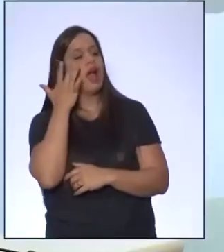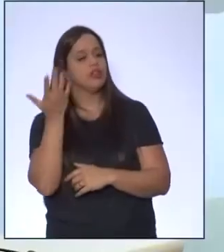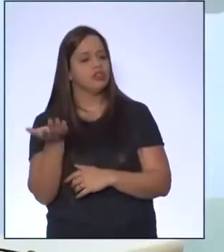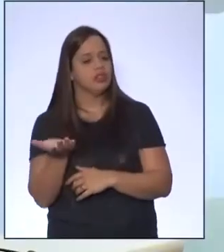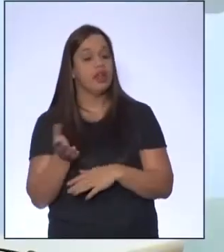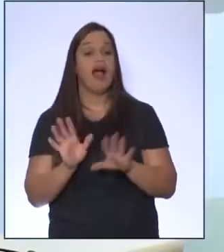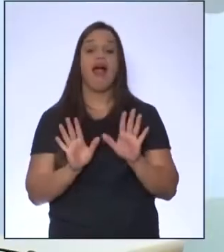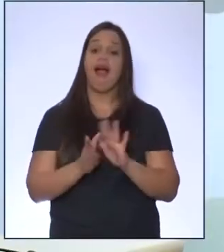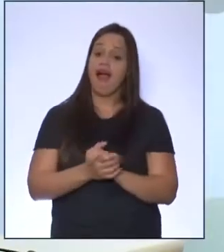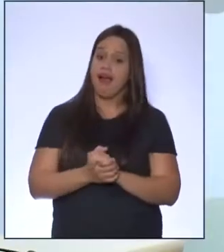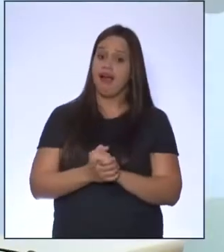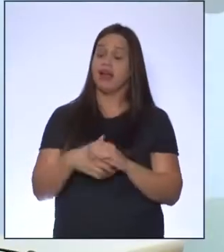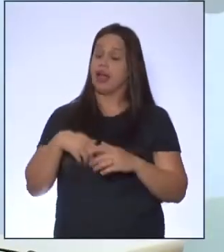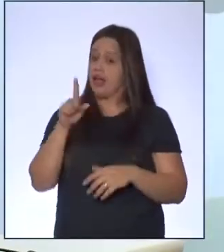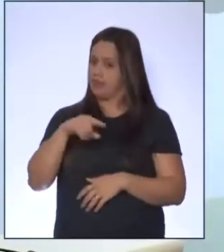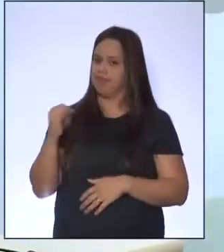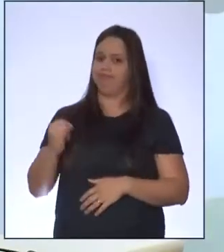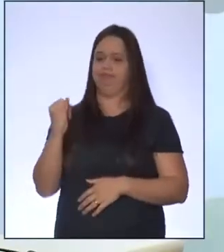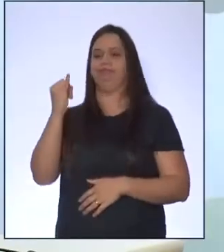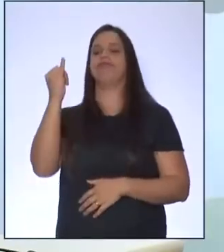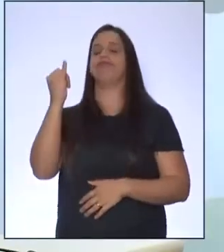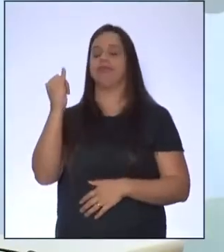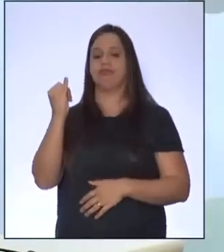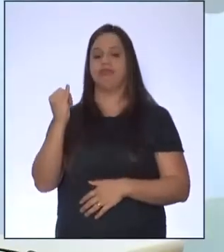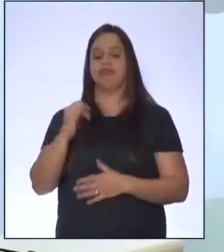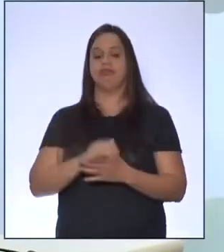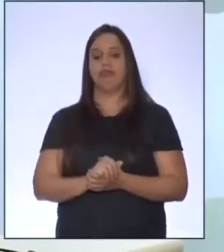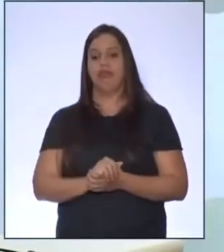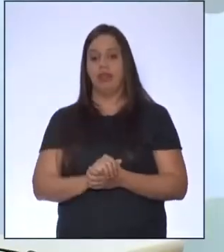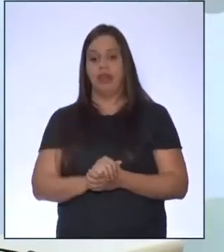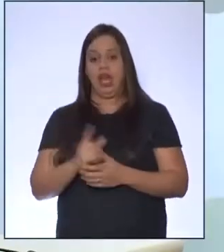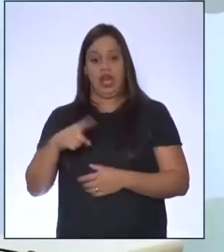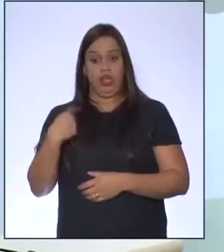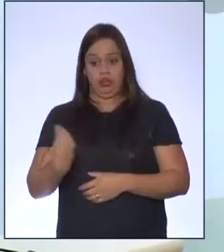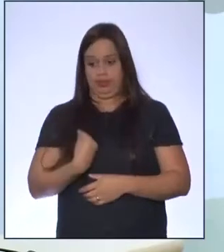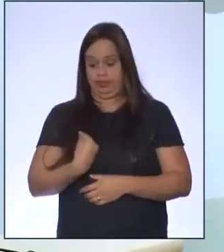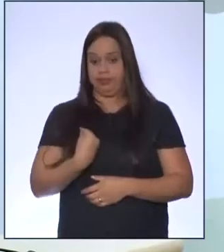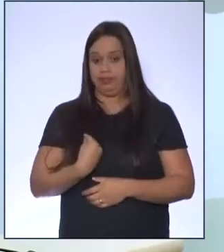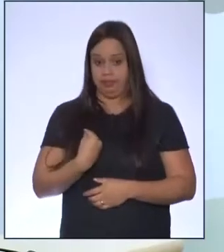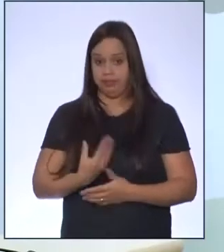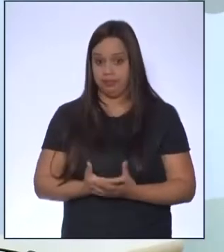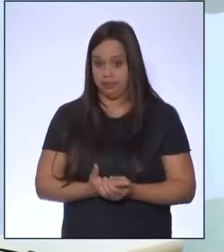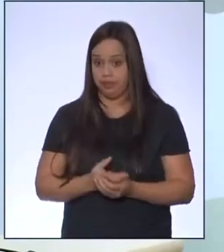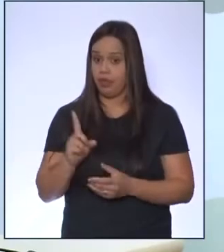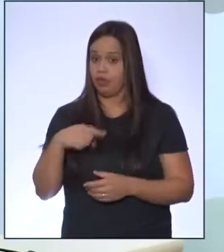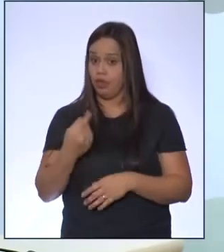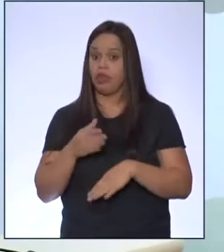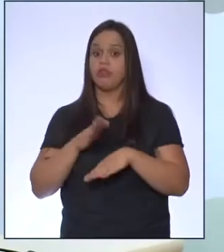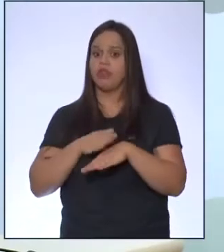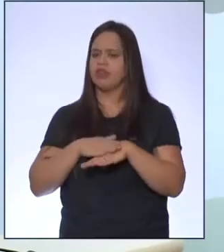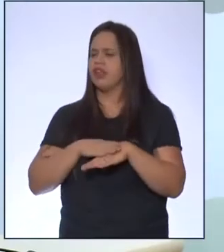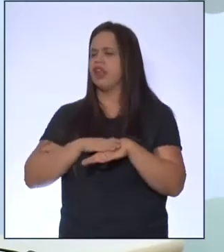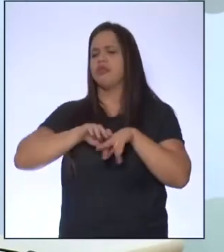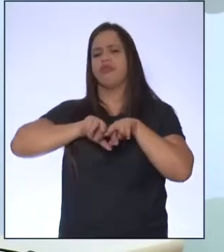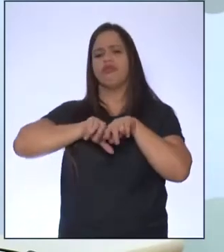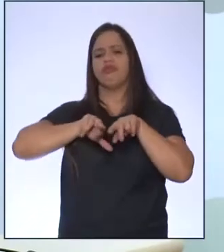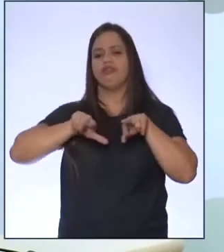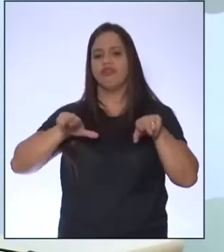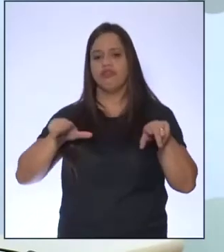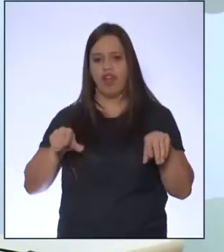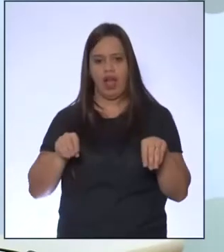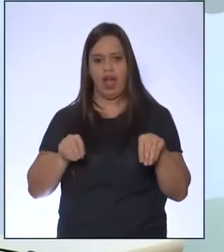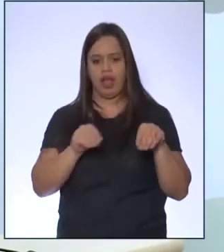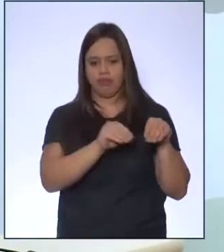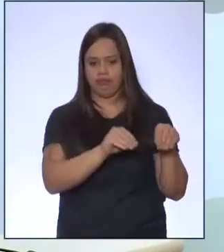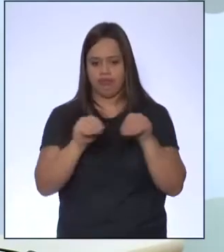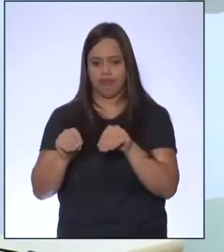é muito importante, né? Durante o nosso cotidiano, né, nós fazemos vários